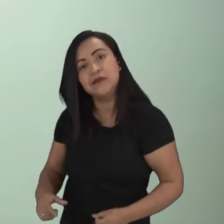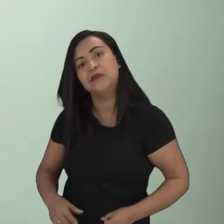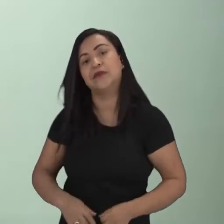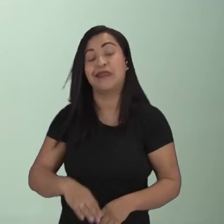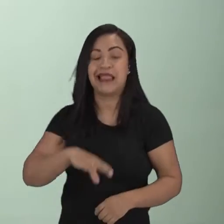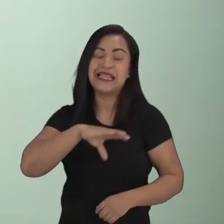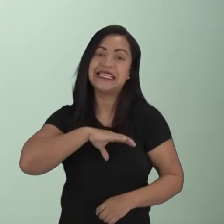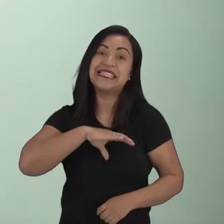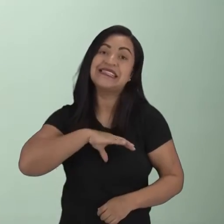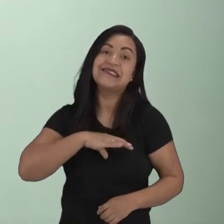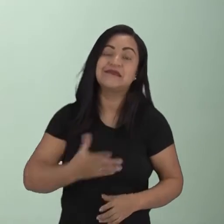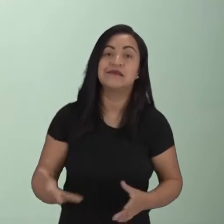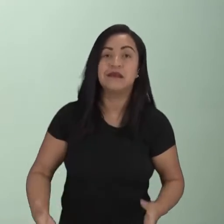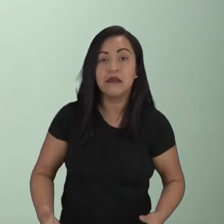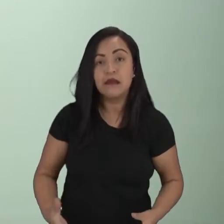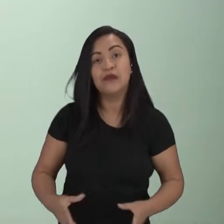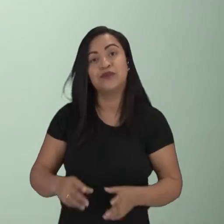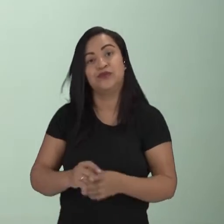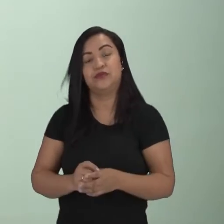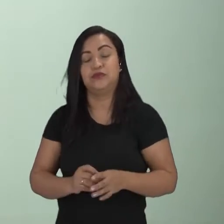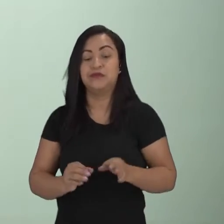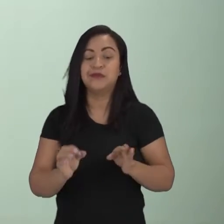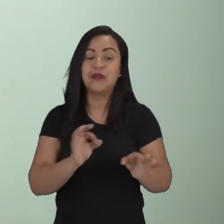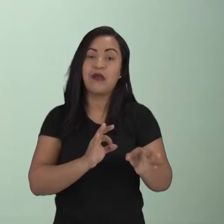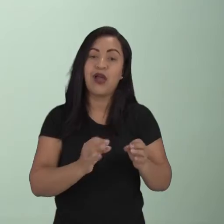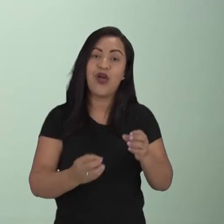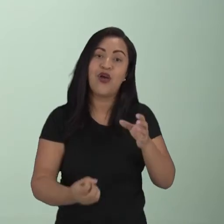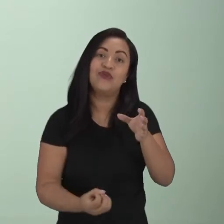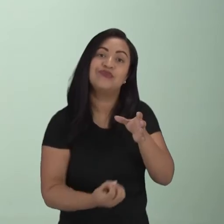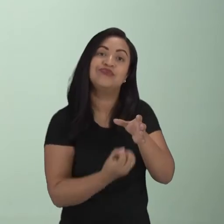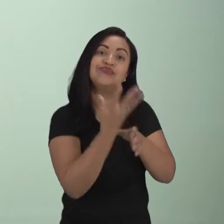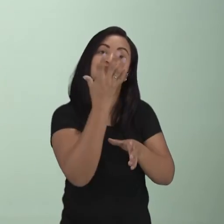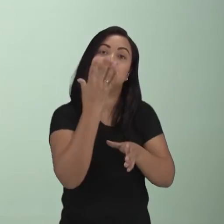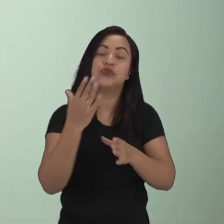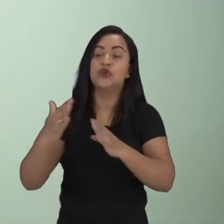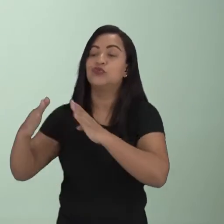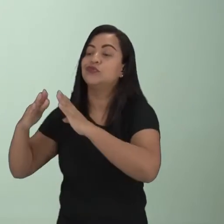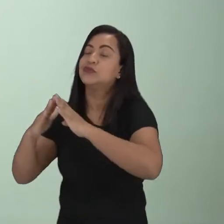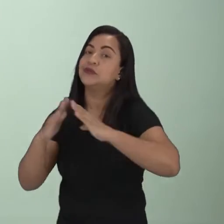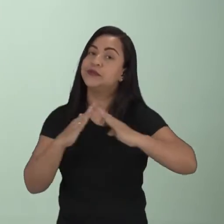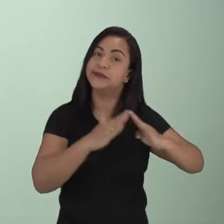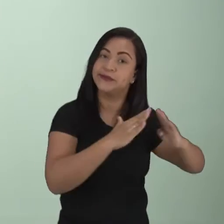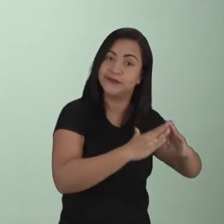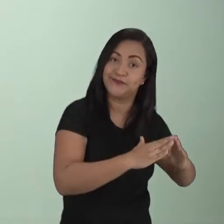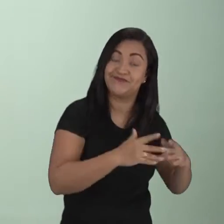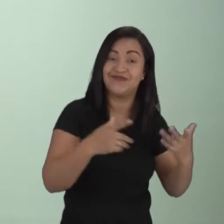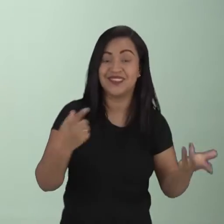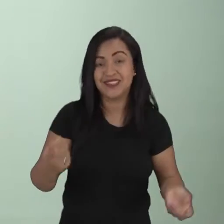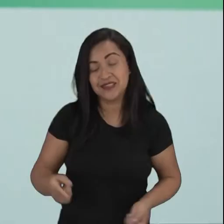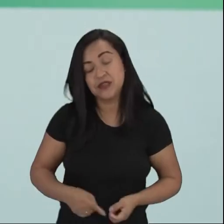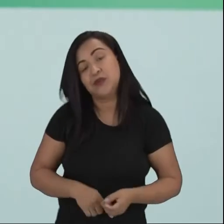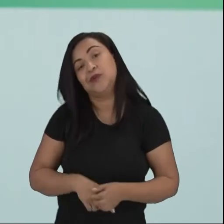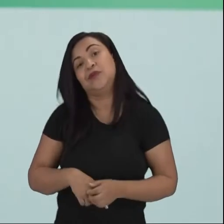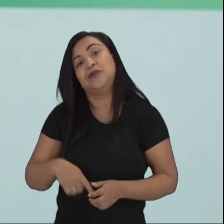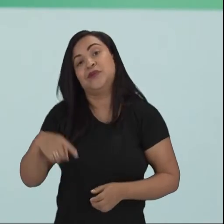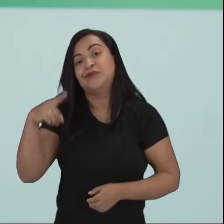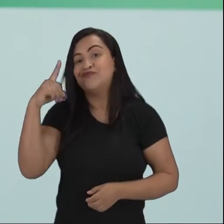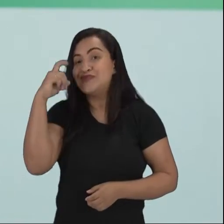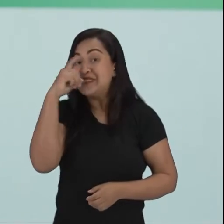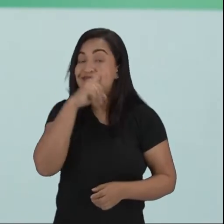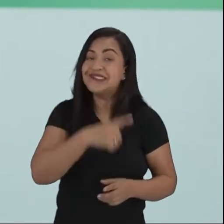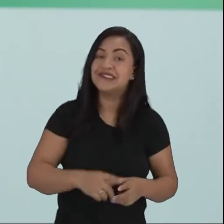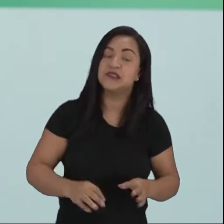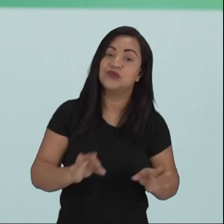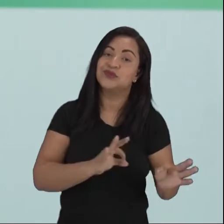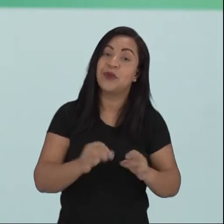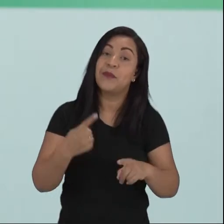sociocultural, administração das cidades, formação do nosso ambiente de moradia. Então isso é bem preocupante, porque até hoje os